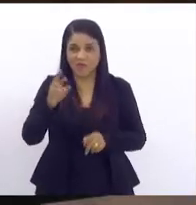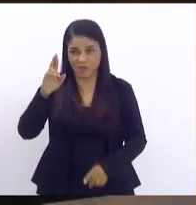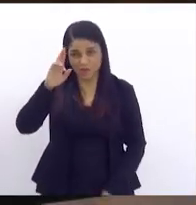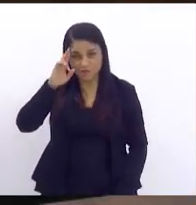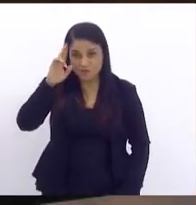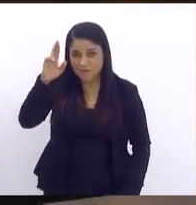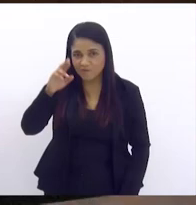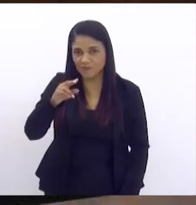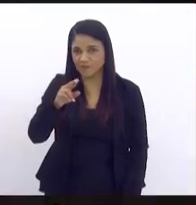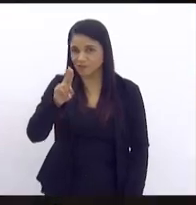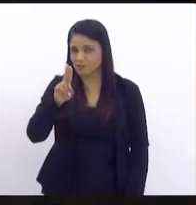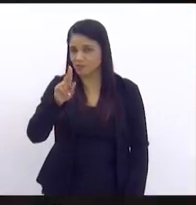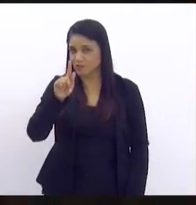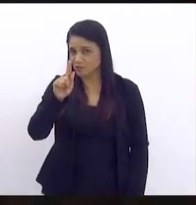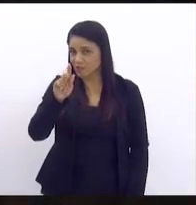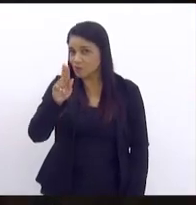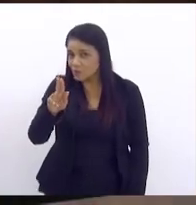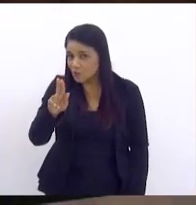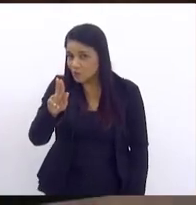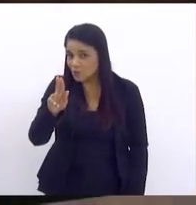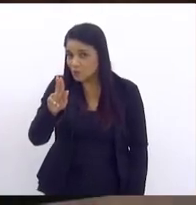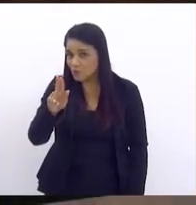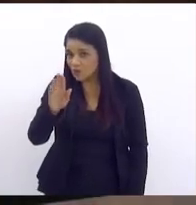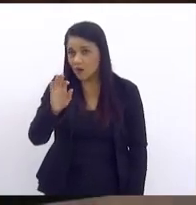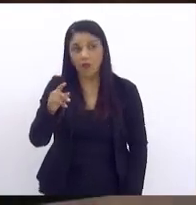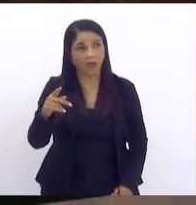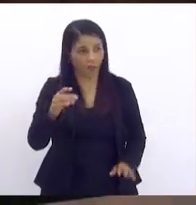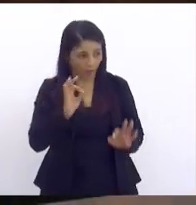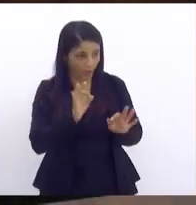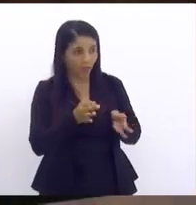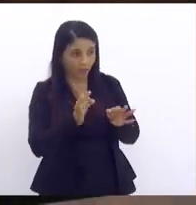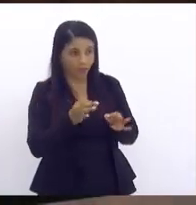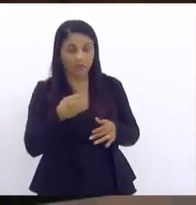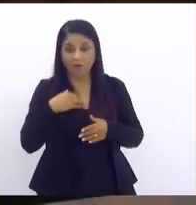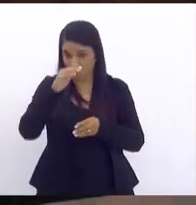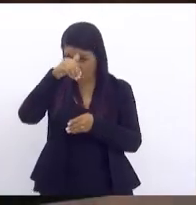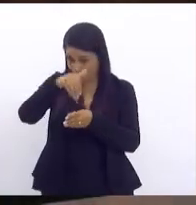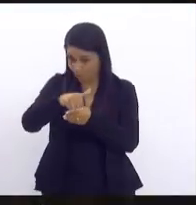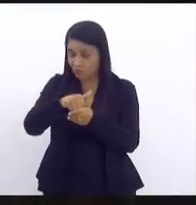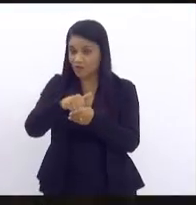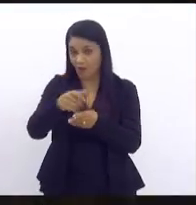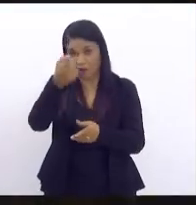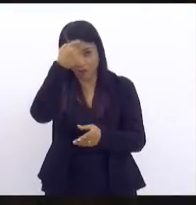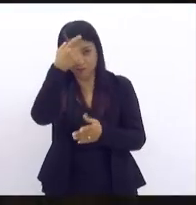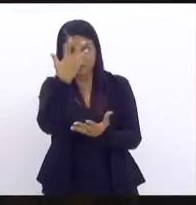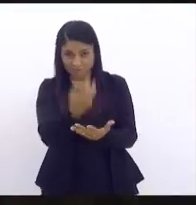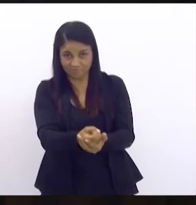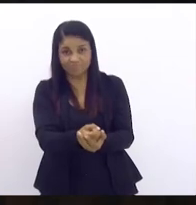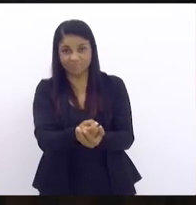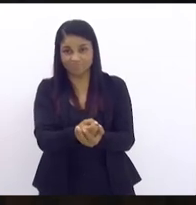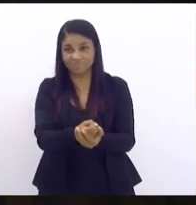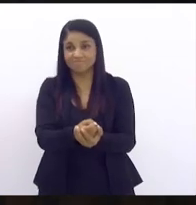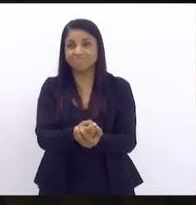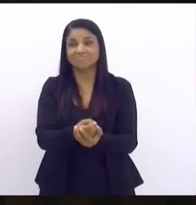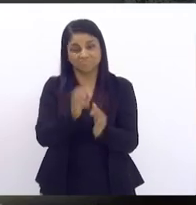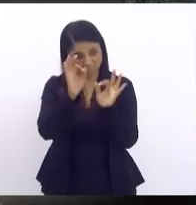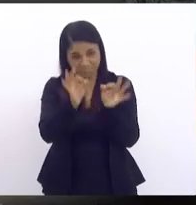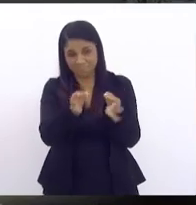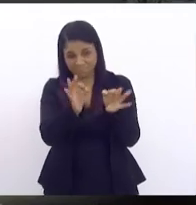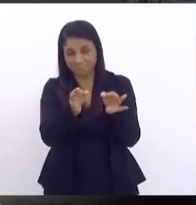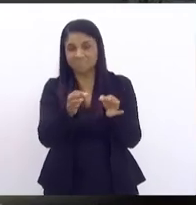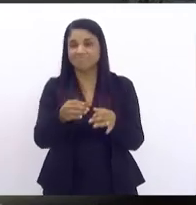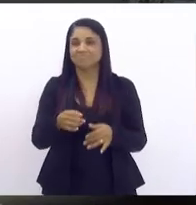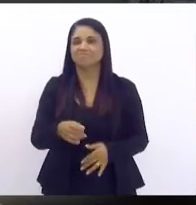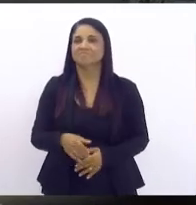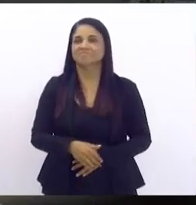AGU. É o próprio. Não, só para me votar conscientemente favorável. É o próprio. Grande jurista.